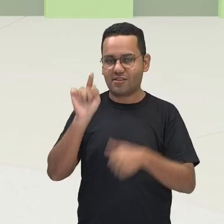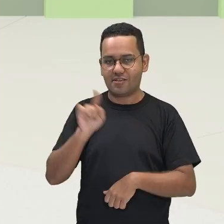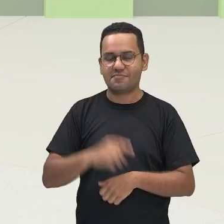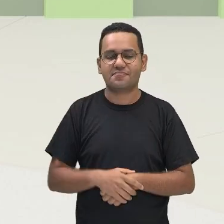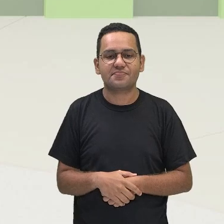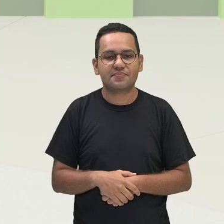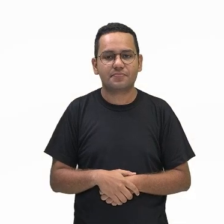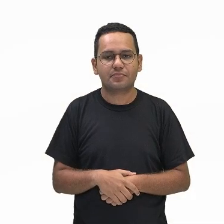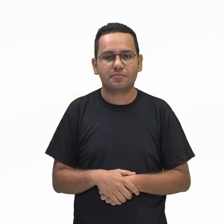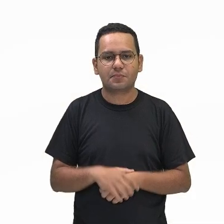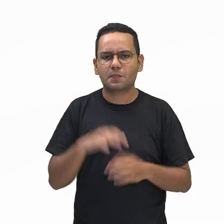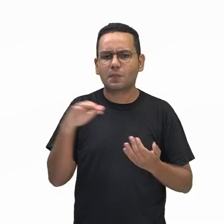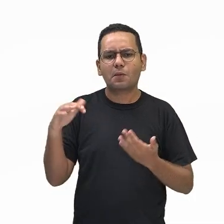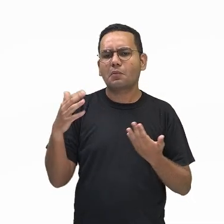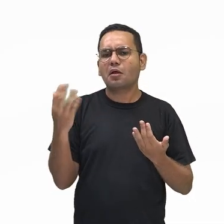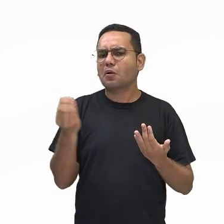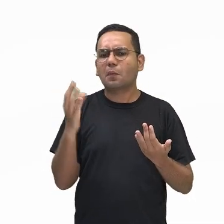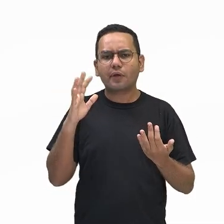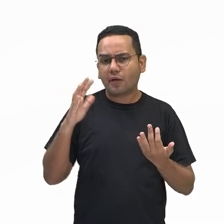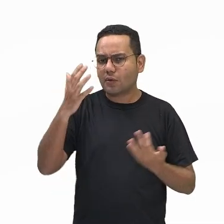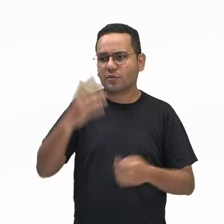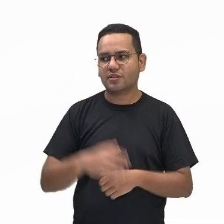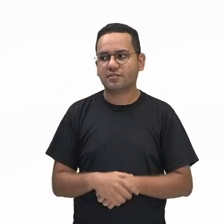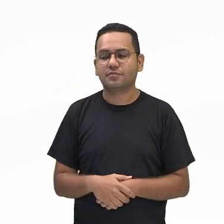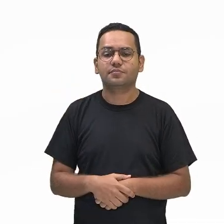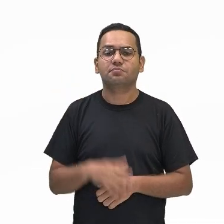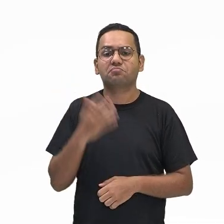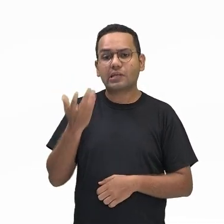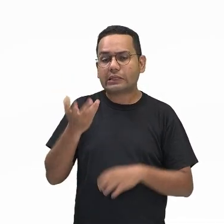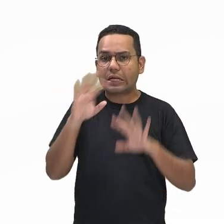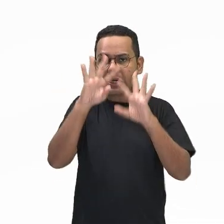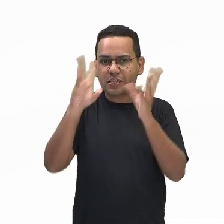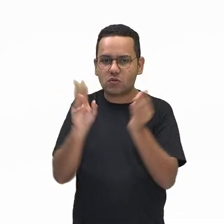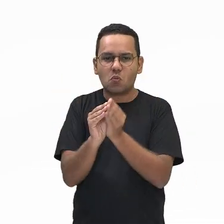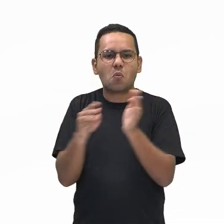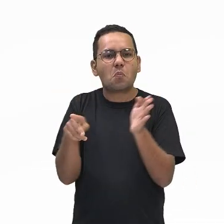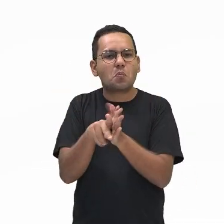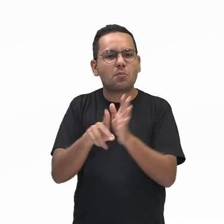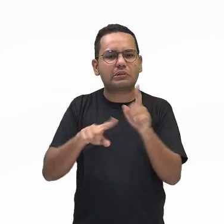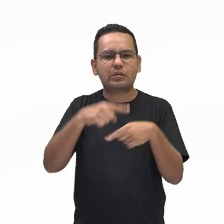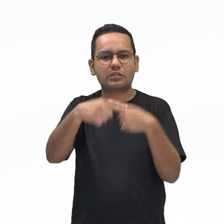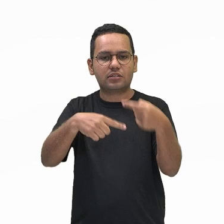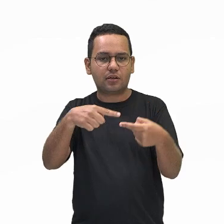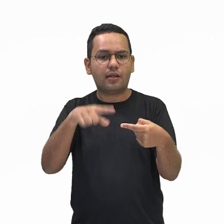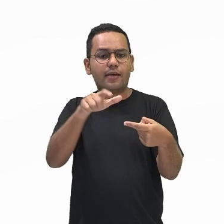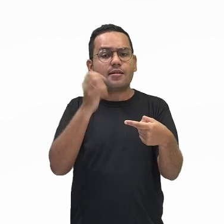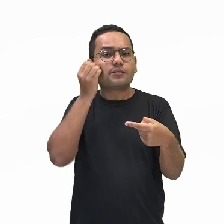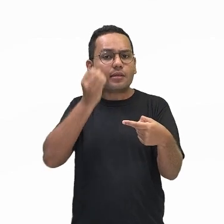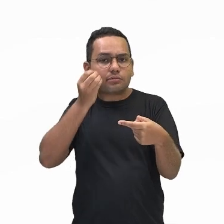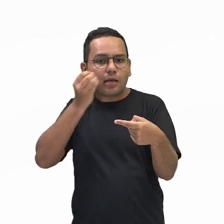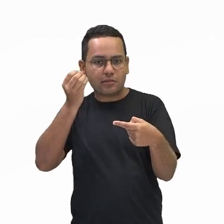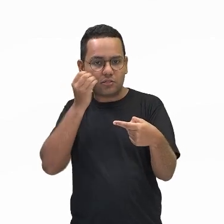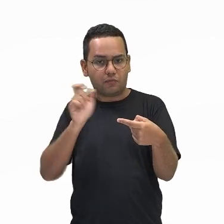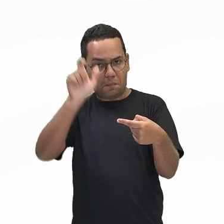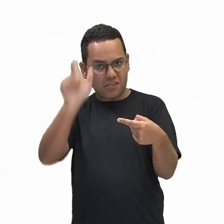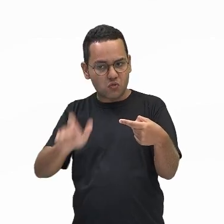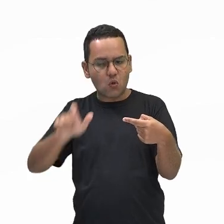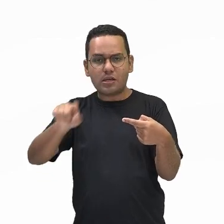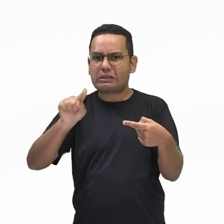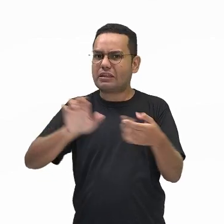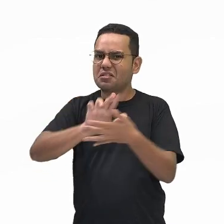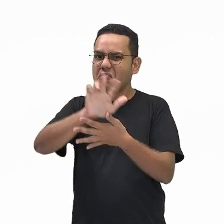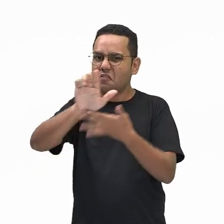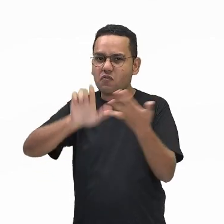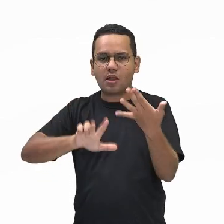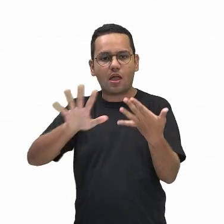funciona aí essas conclusões, né? As conclusões sobre a hereditariedade. Então, a partir desse experimento, Mendel concluiu que existem